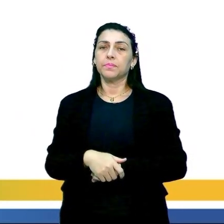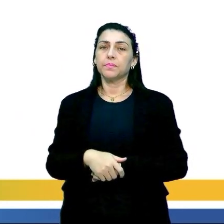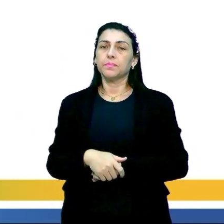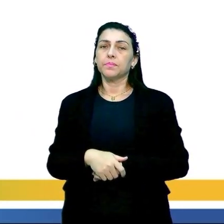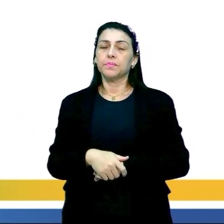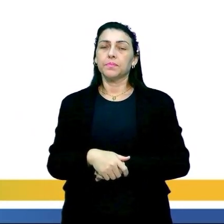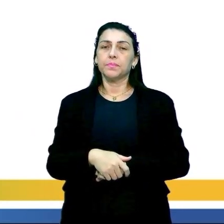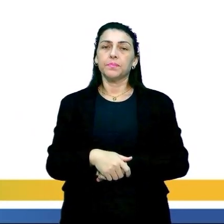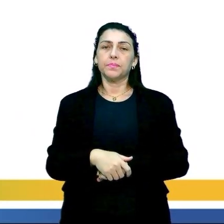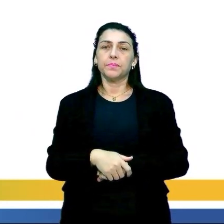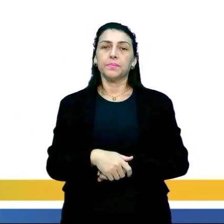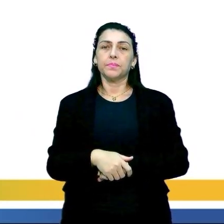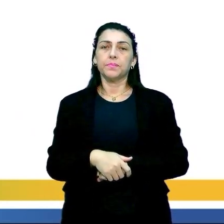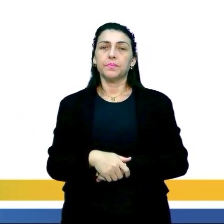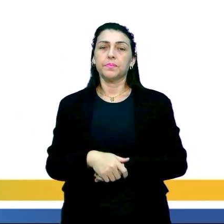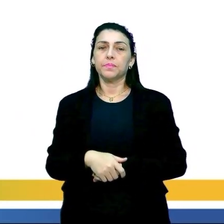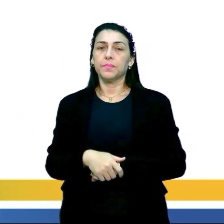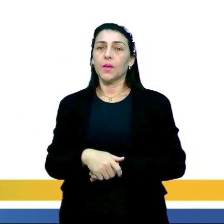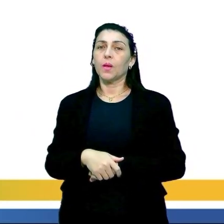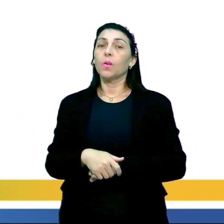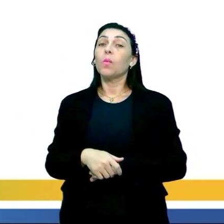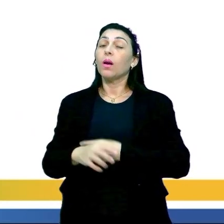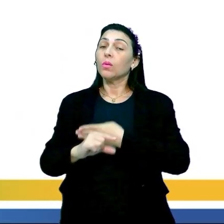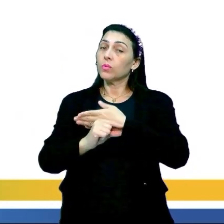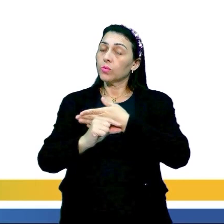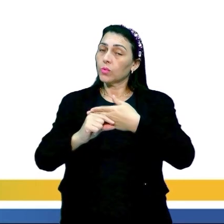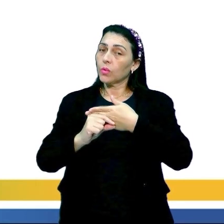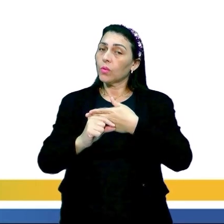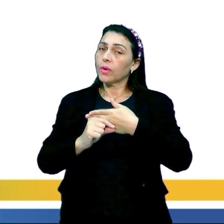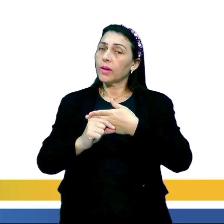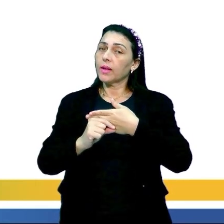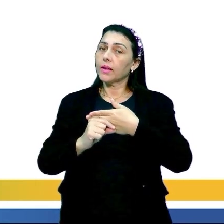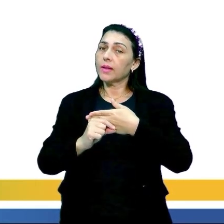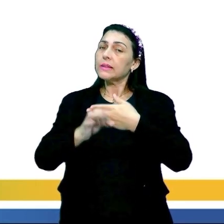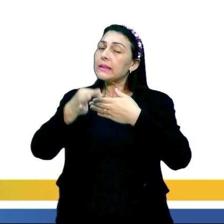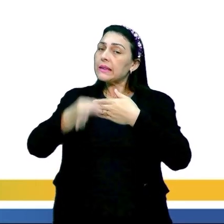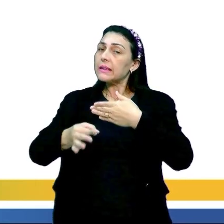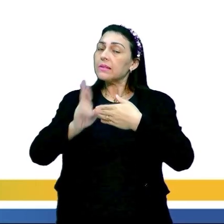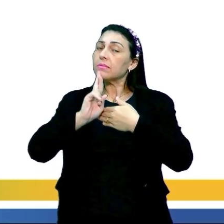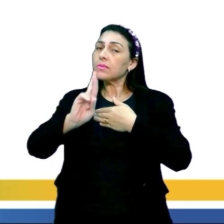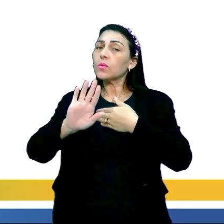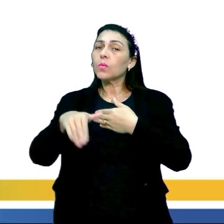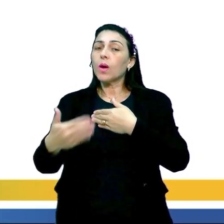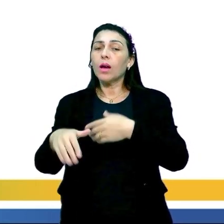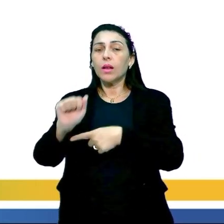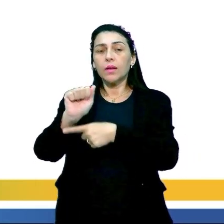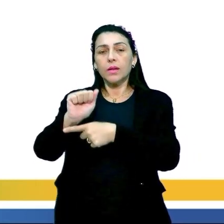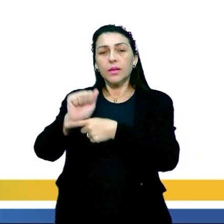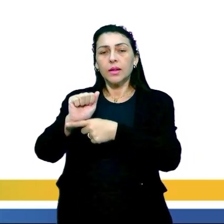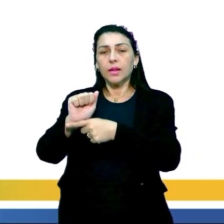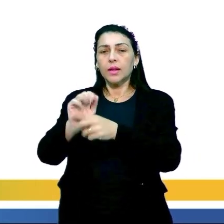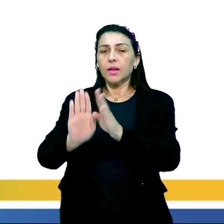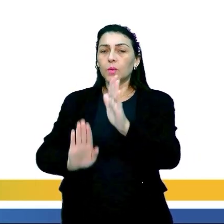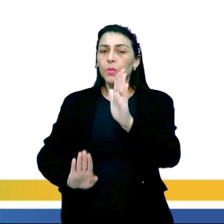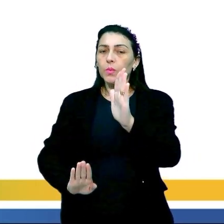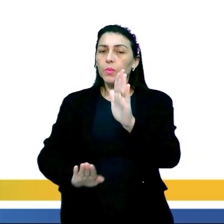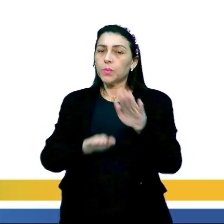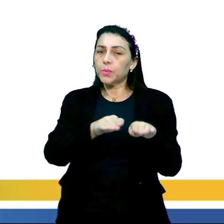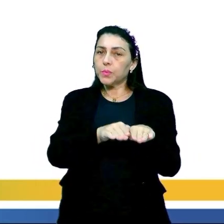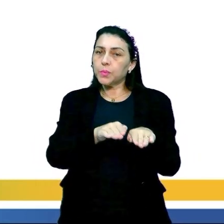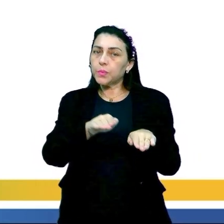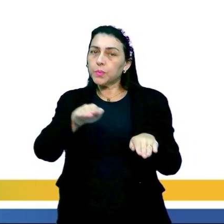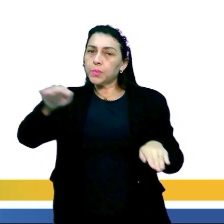da questão. De acordo com o autor, é correto afirmar que letra A